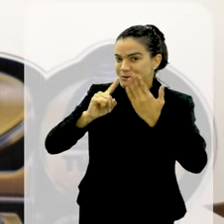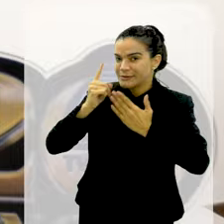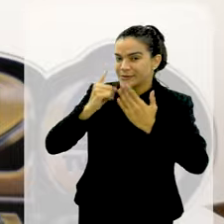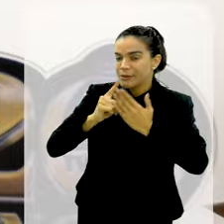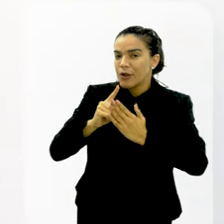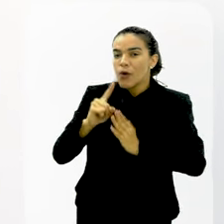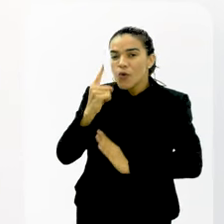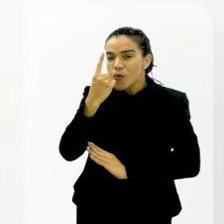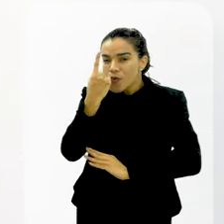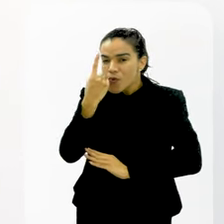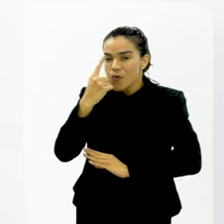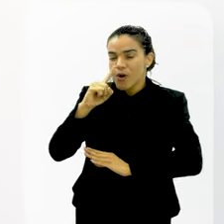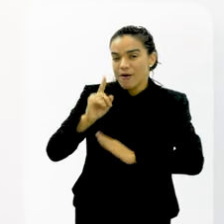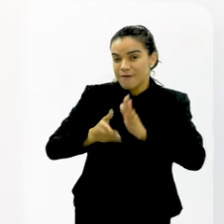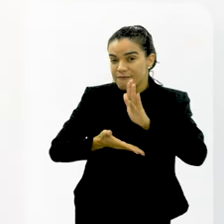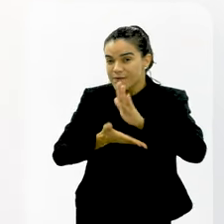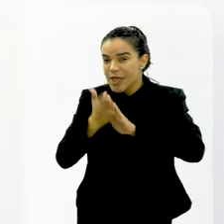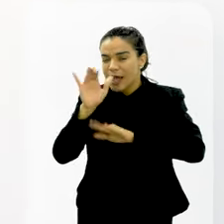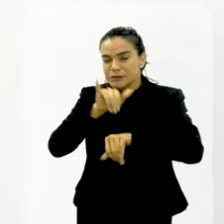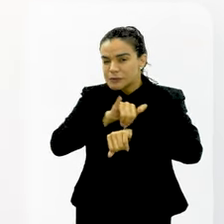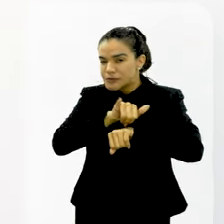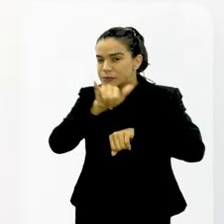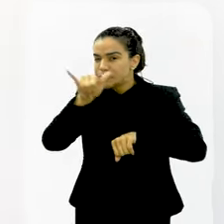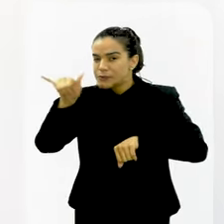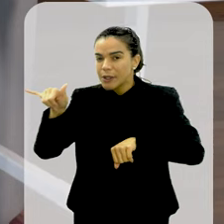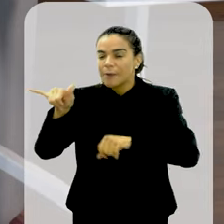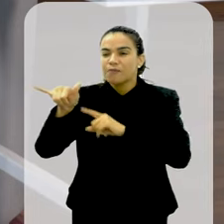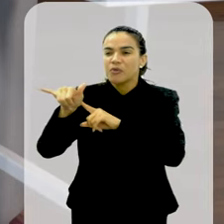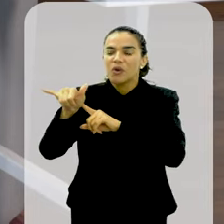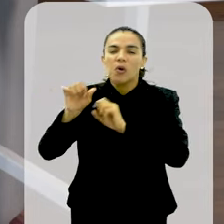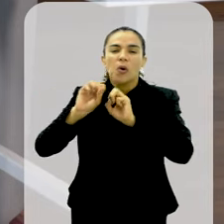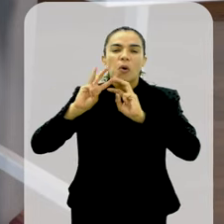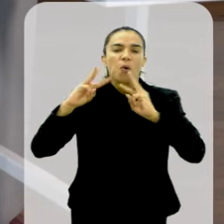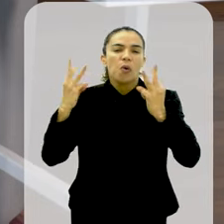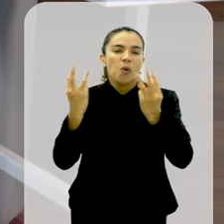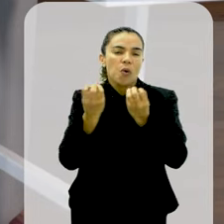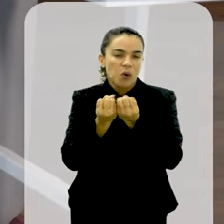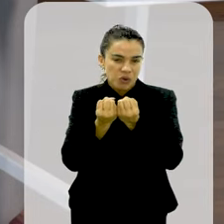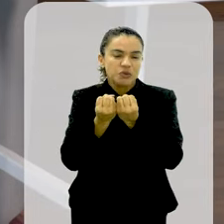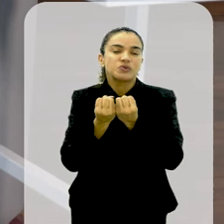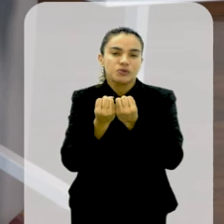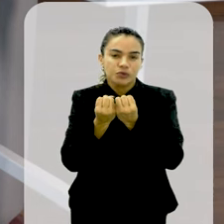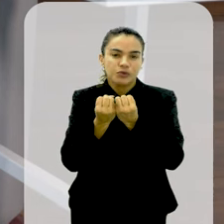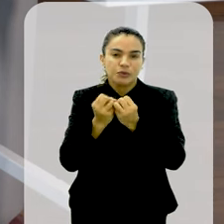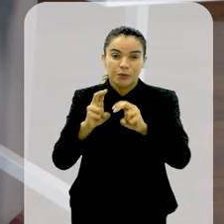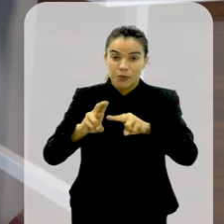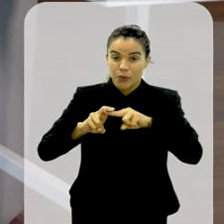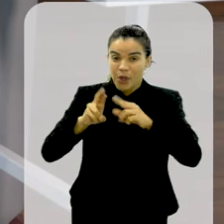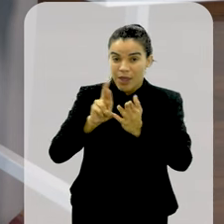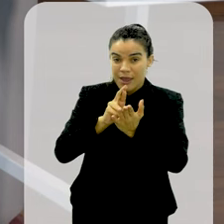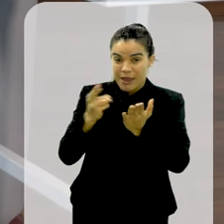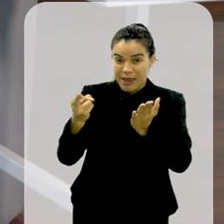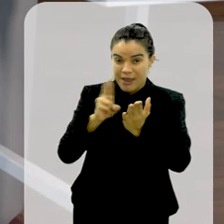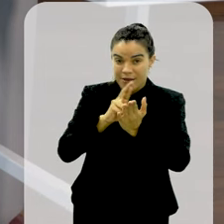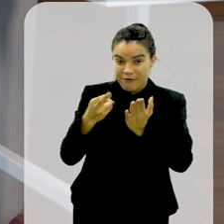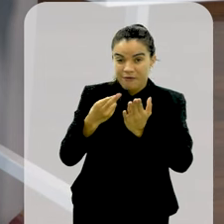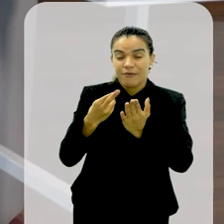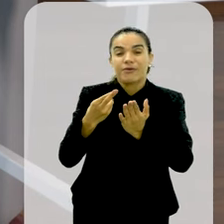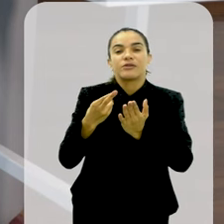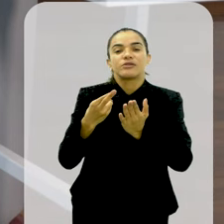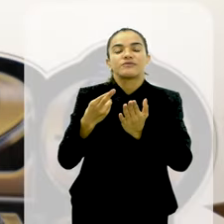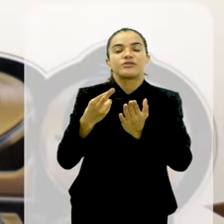do carnaval. E numa dessas, era uma viagem de um workshop gigante que era promovido pela revista Rio